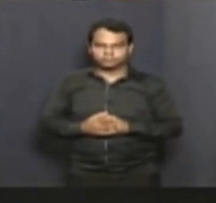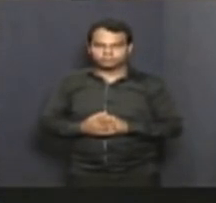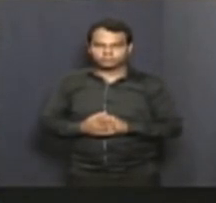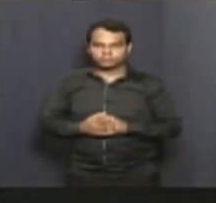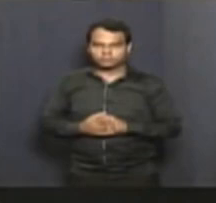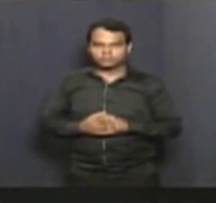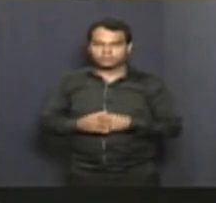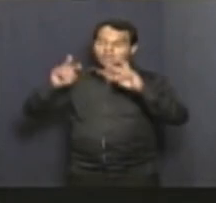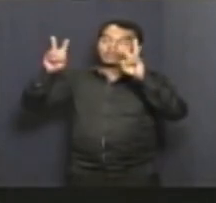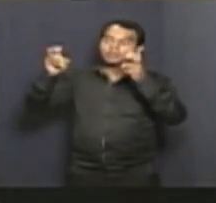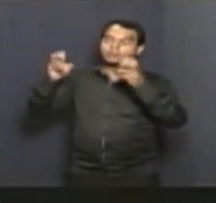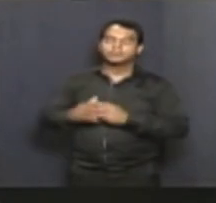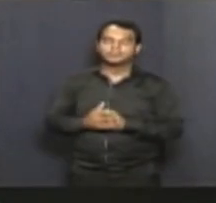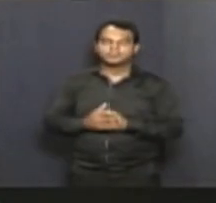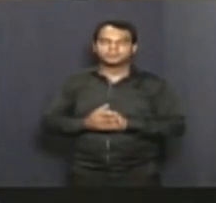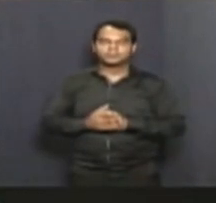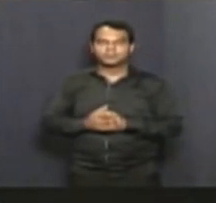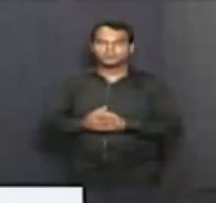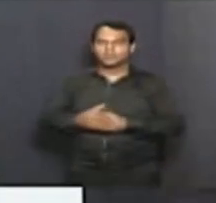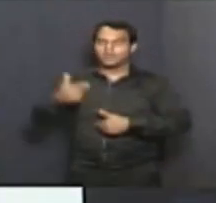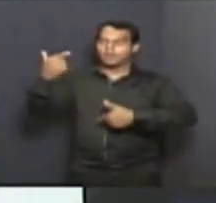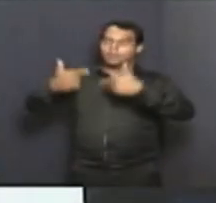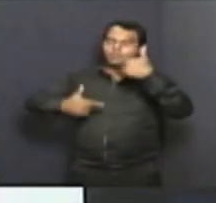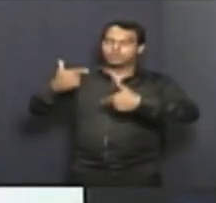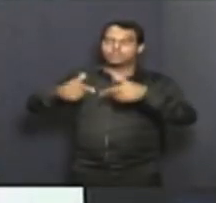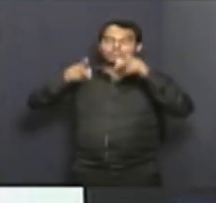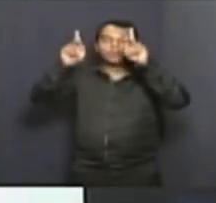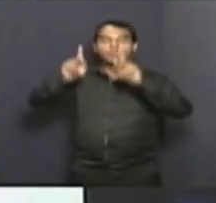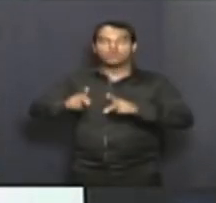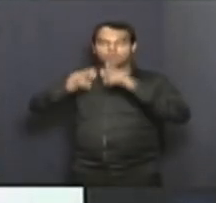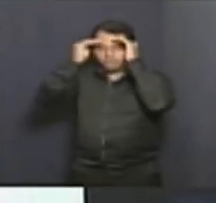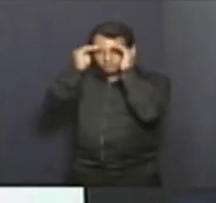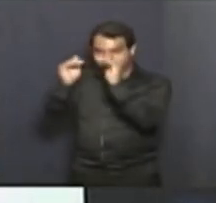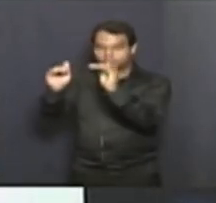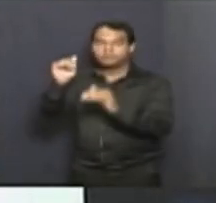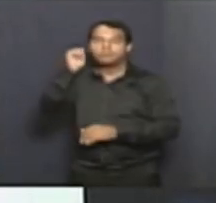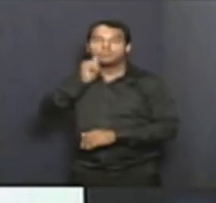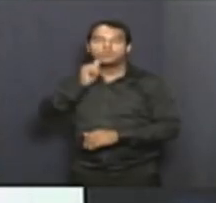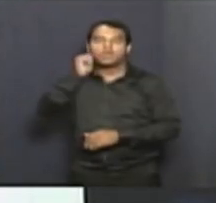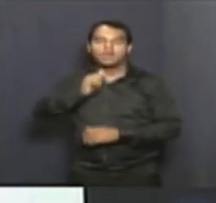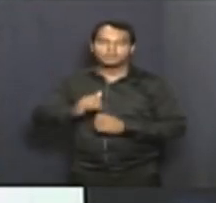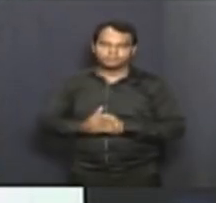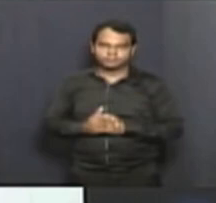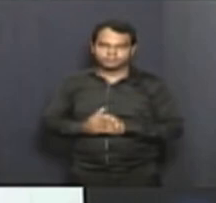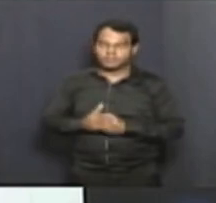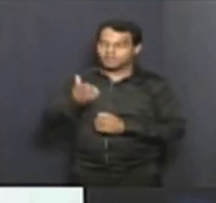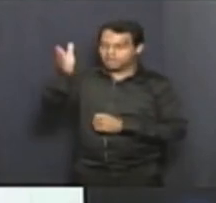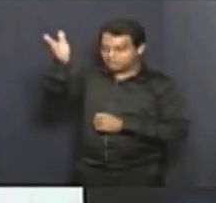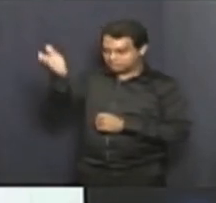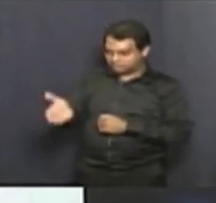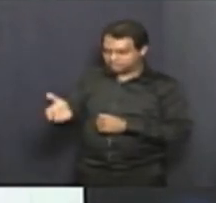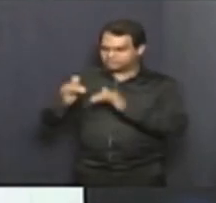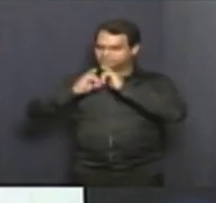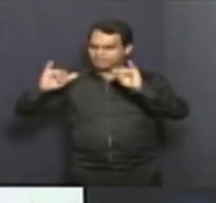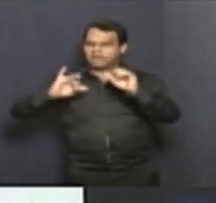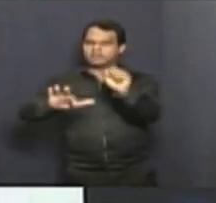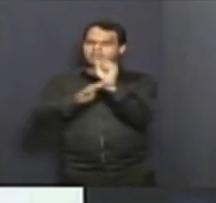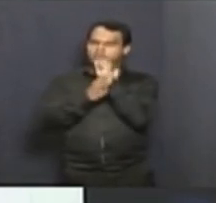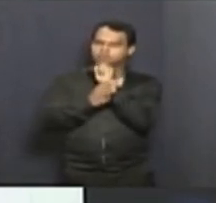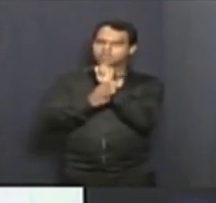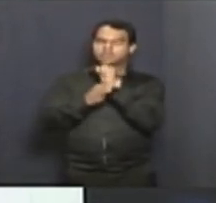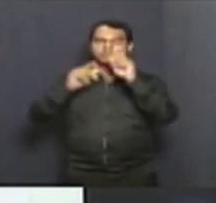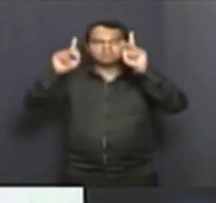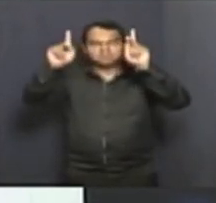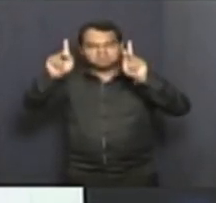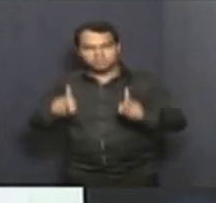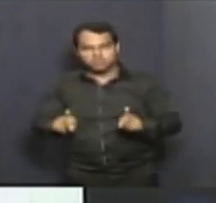é solista públicas para as mulheres candidato o senhor fala muito na segurança pública o senhor